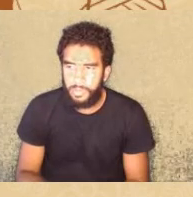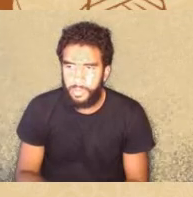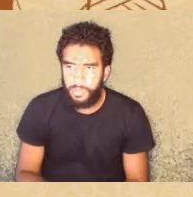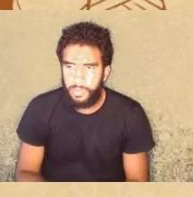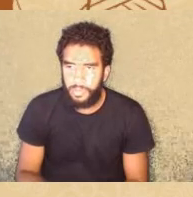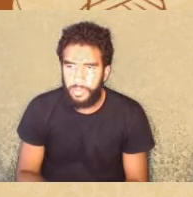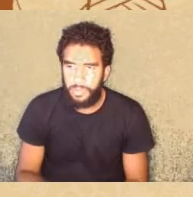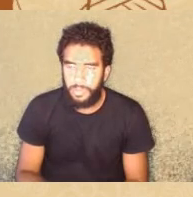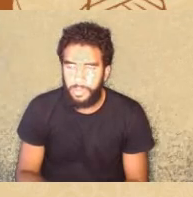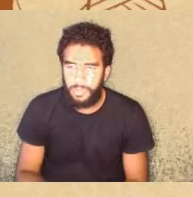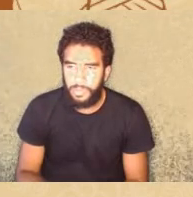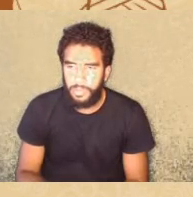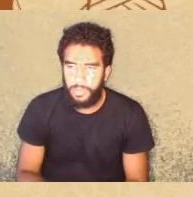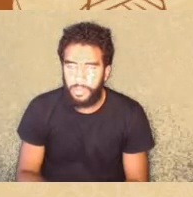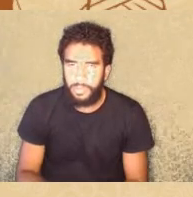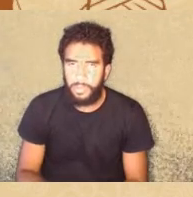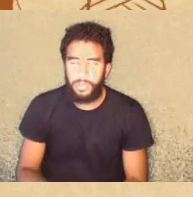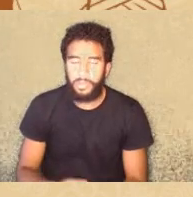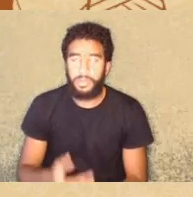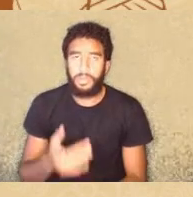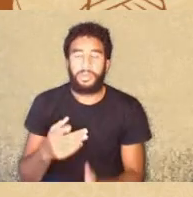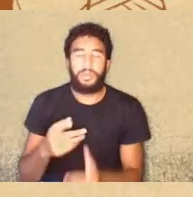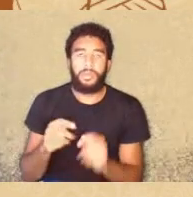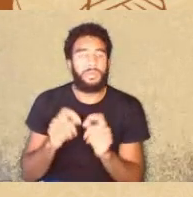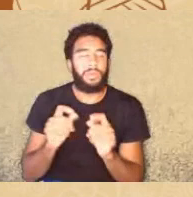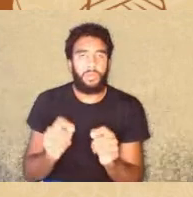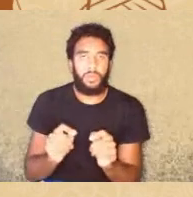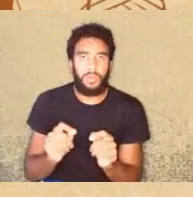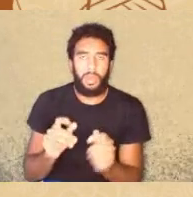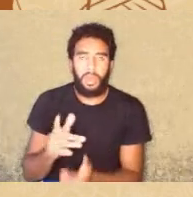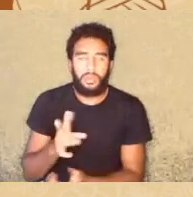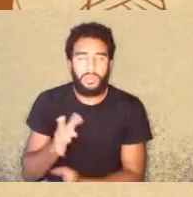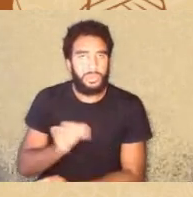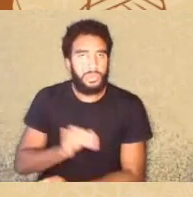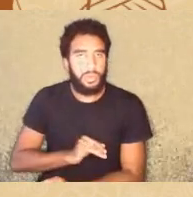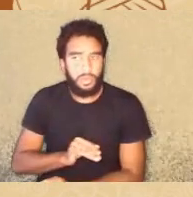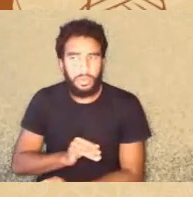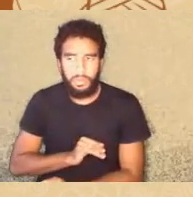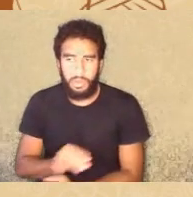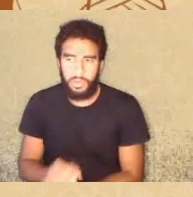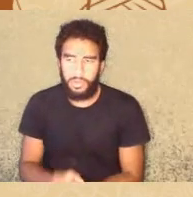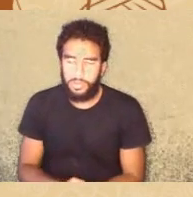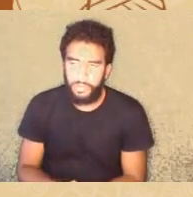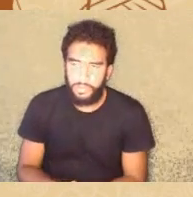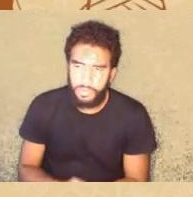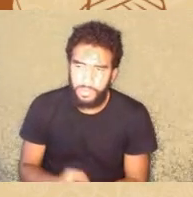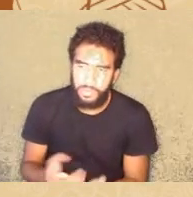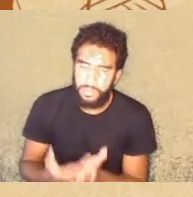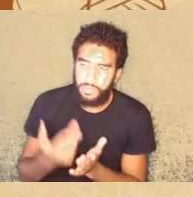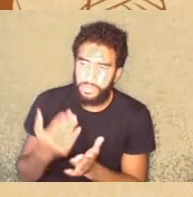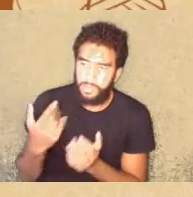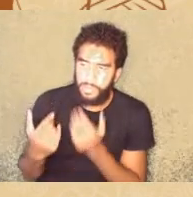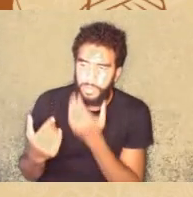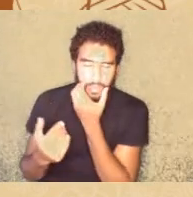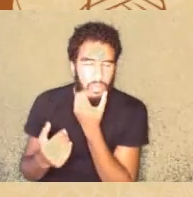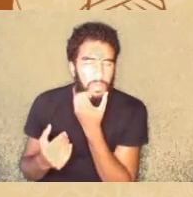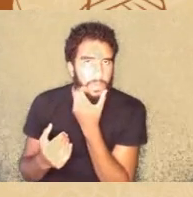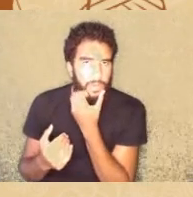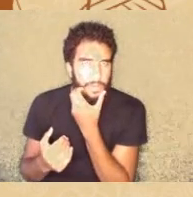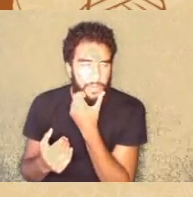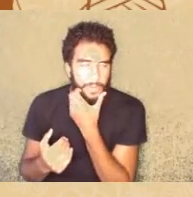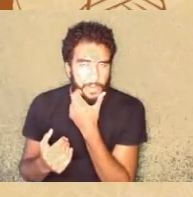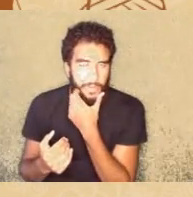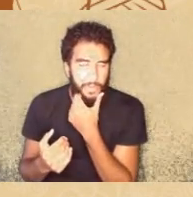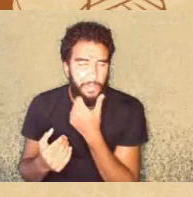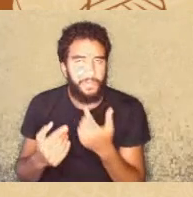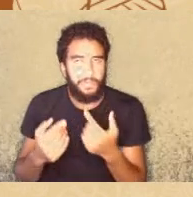né? Isso causa um sofrimento. E aí, juntando o que você falou lá no começo, né? Que tem políticas afirmativas, mas